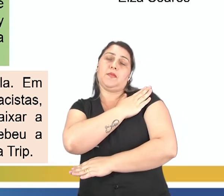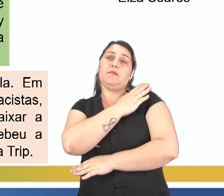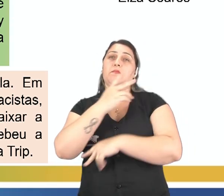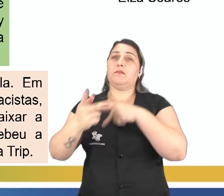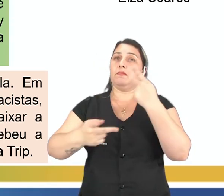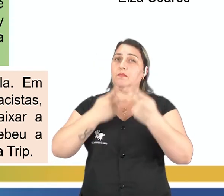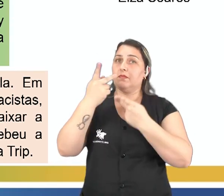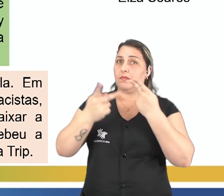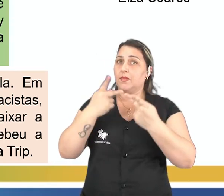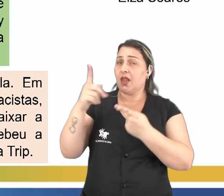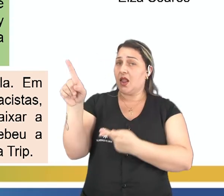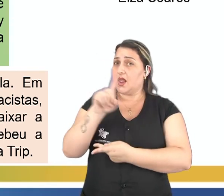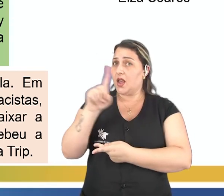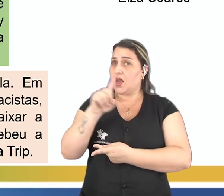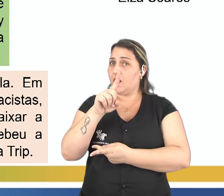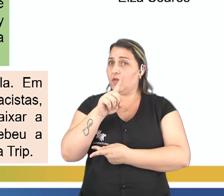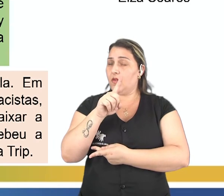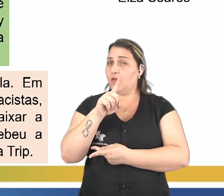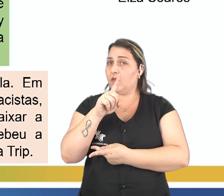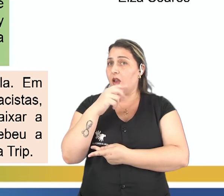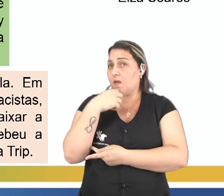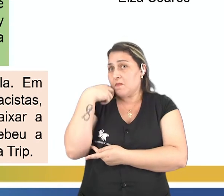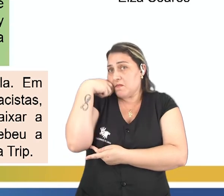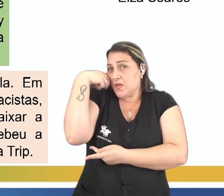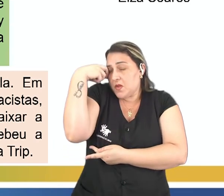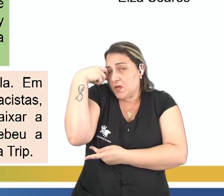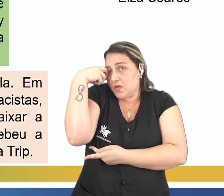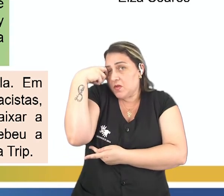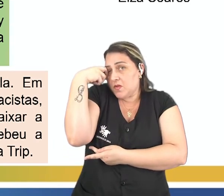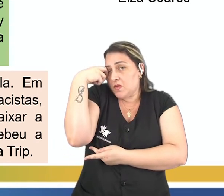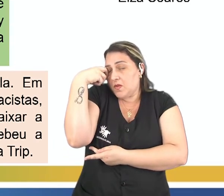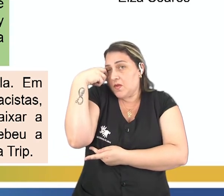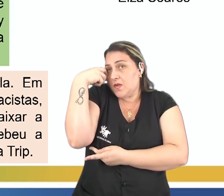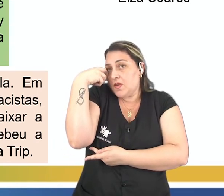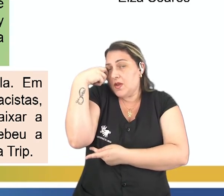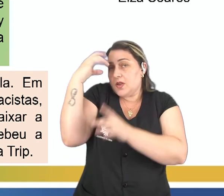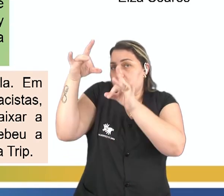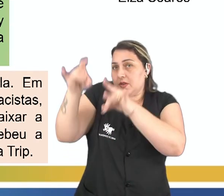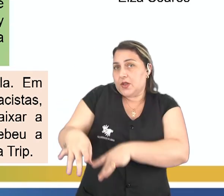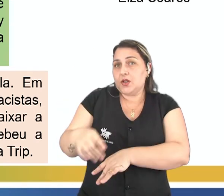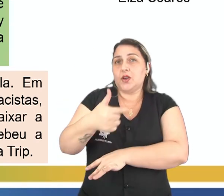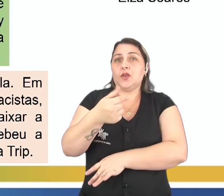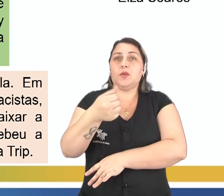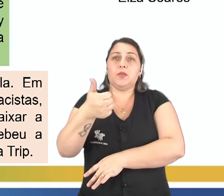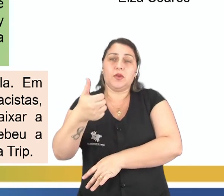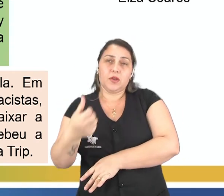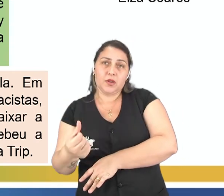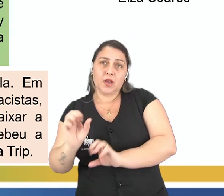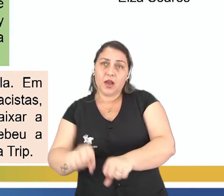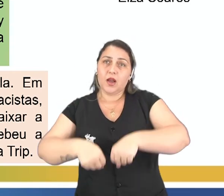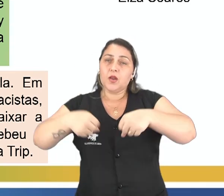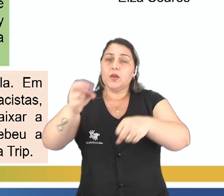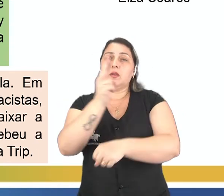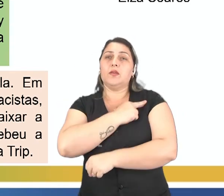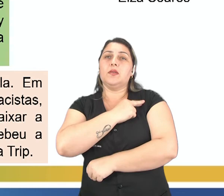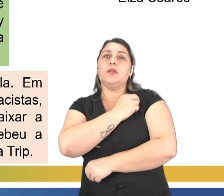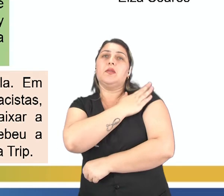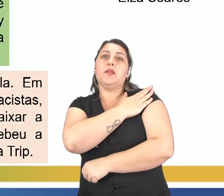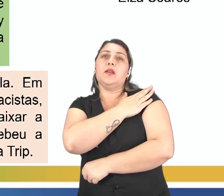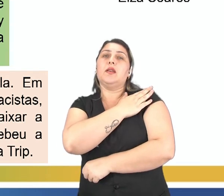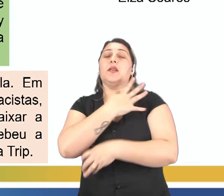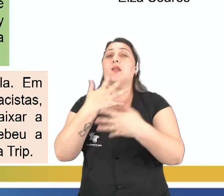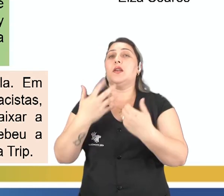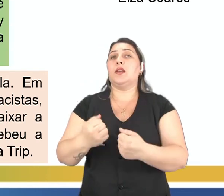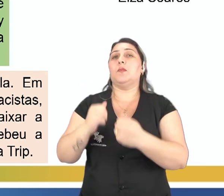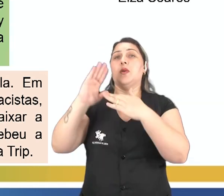declarou: "Não vou me intimidar, tampouco baixar a cabeça." Em 2016, pela luta contra o racismo, recebeu